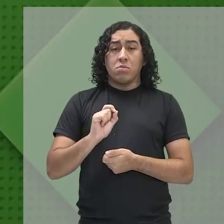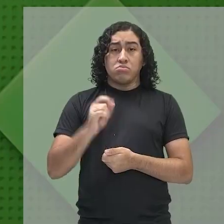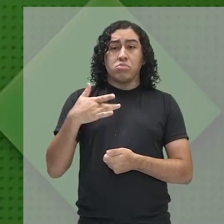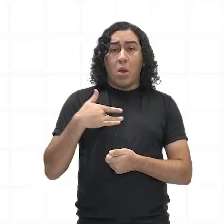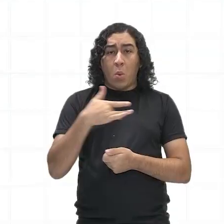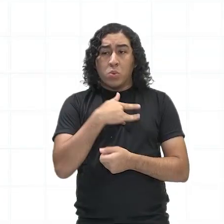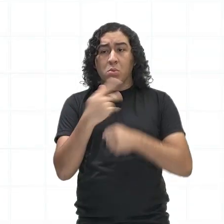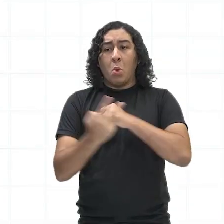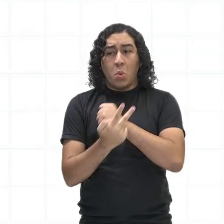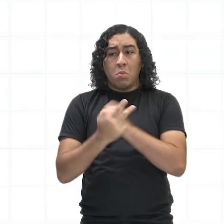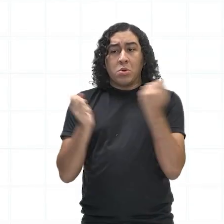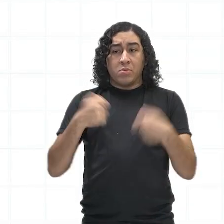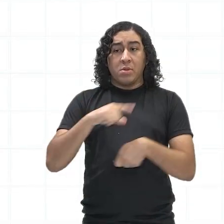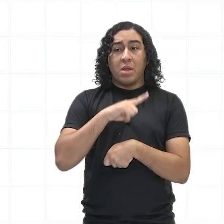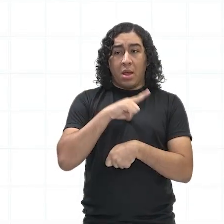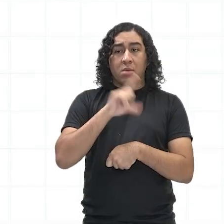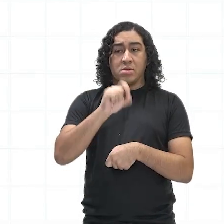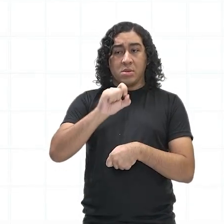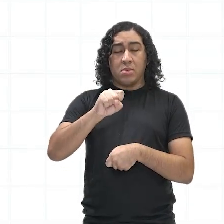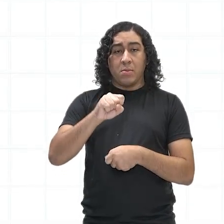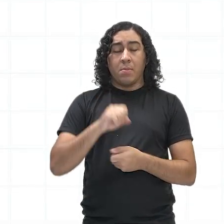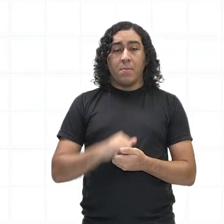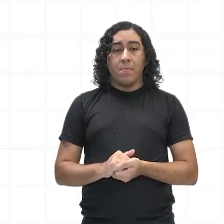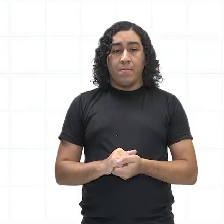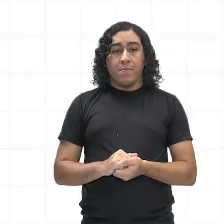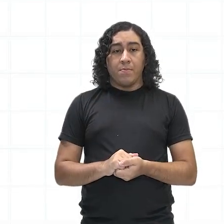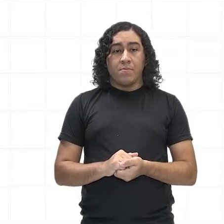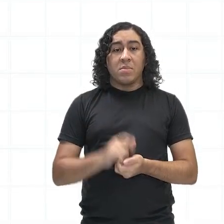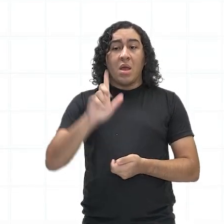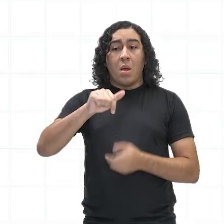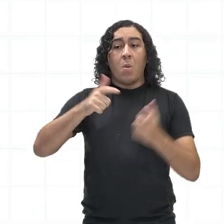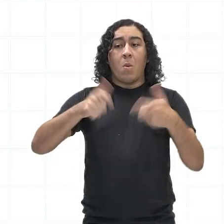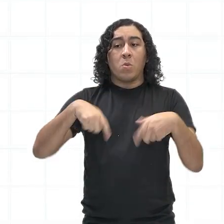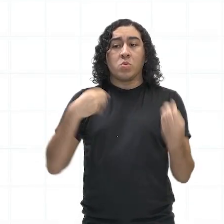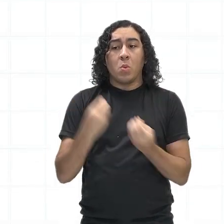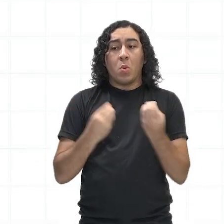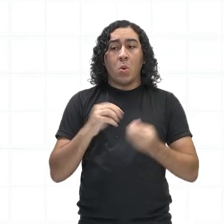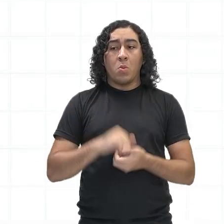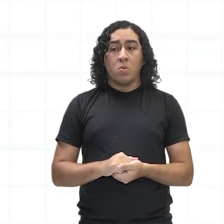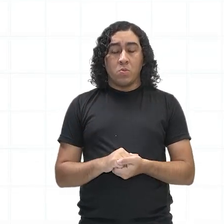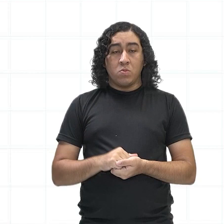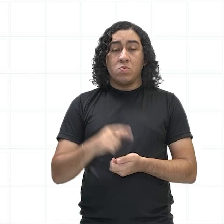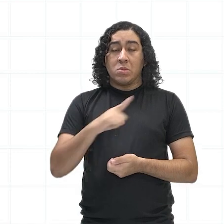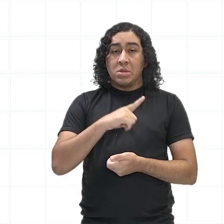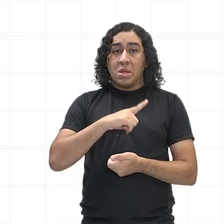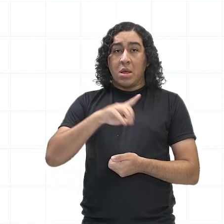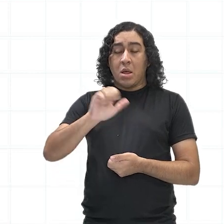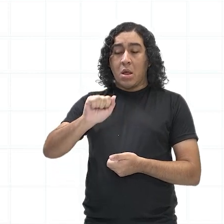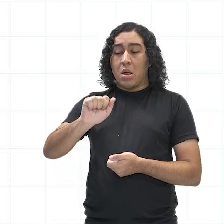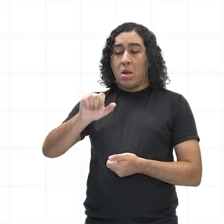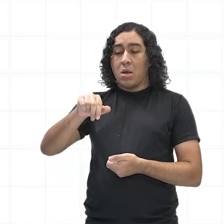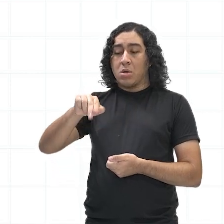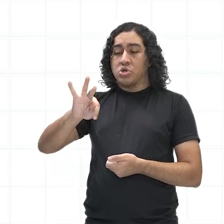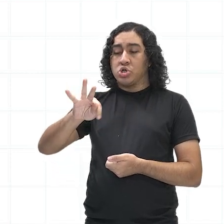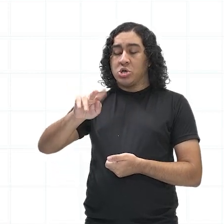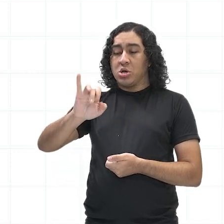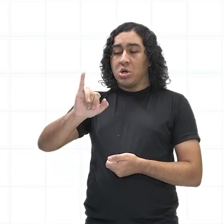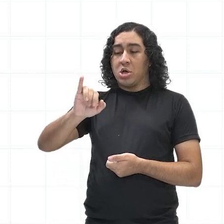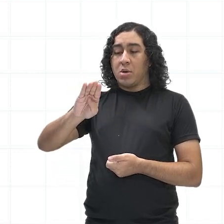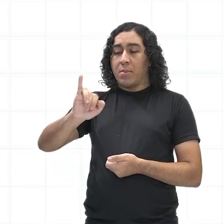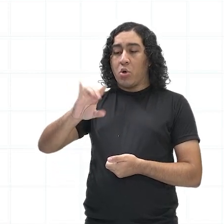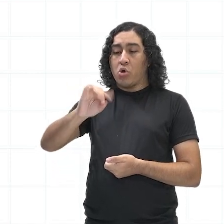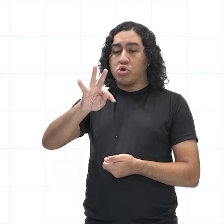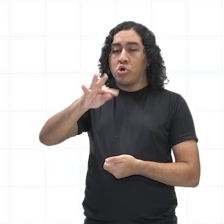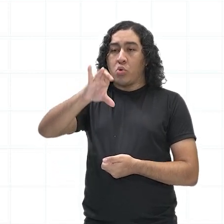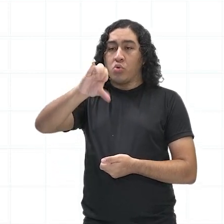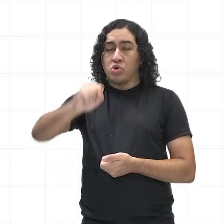que essa é uma doença que tem tratamento e ela é tratada com antibióticos. É importante que esses antibióticos